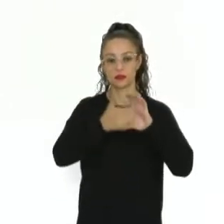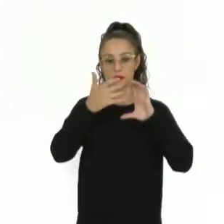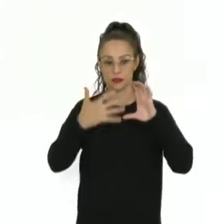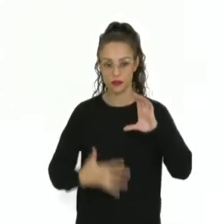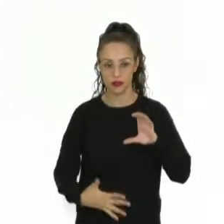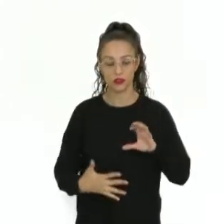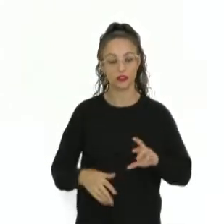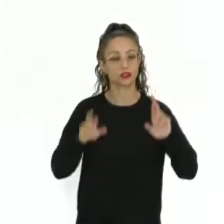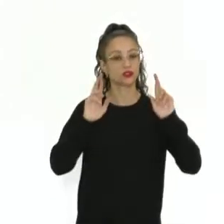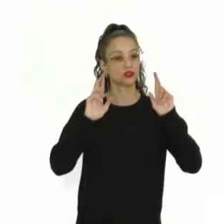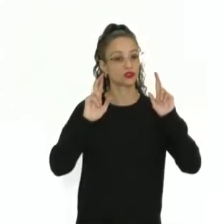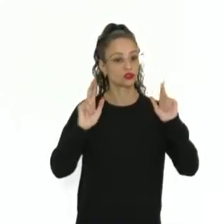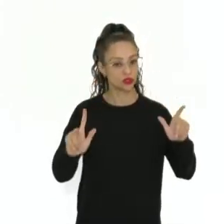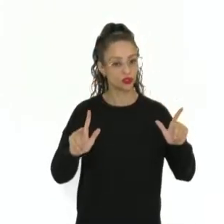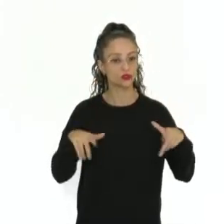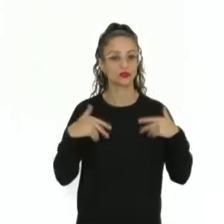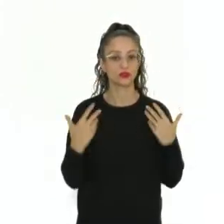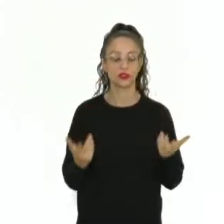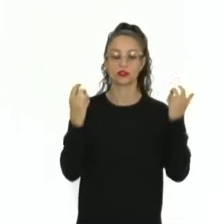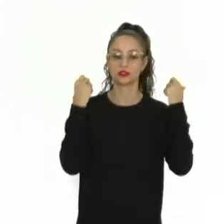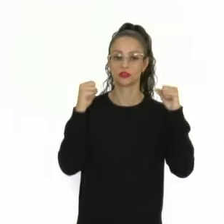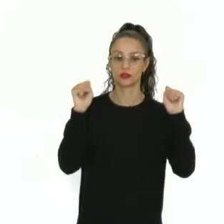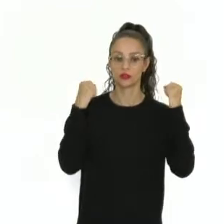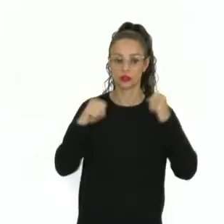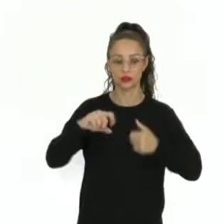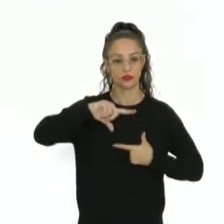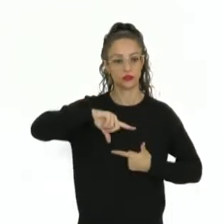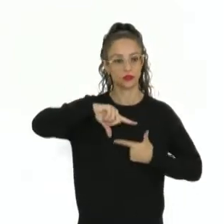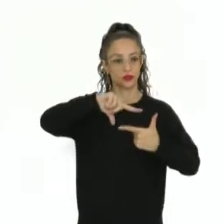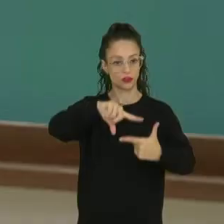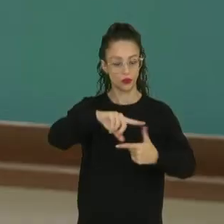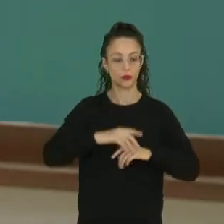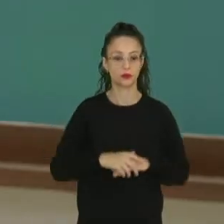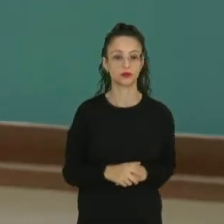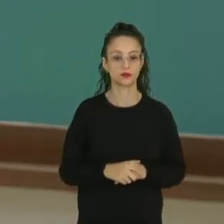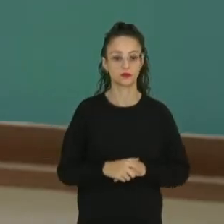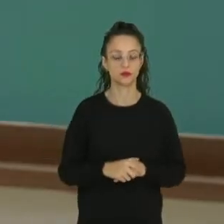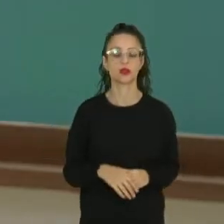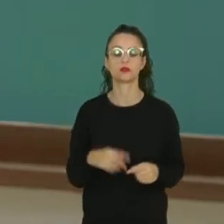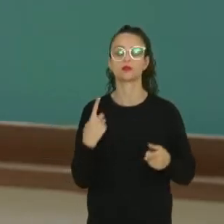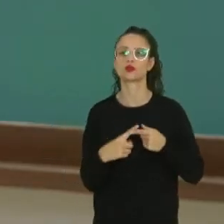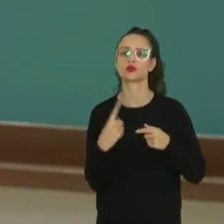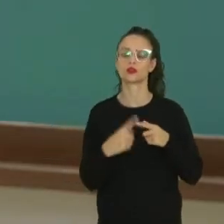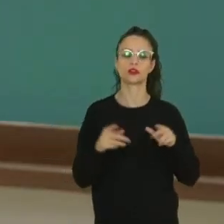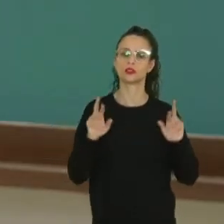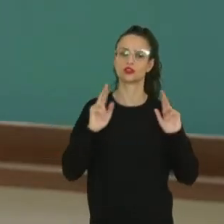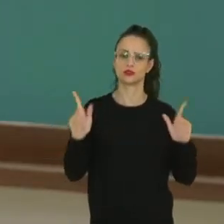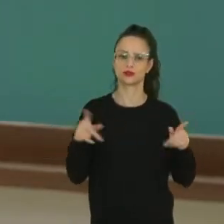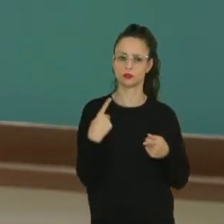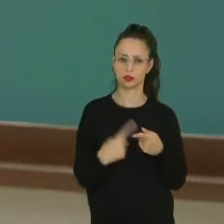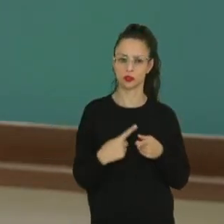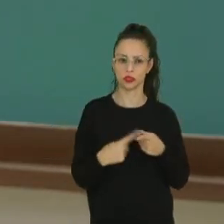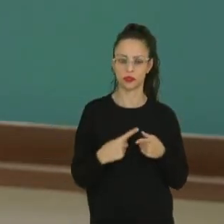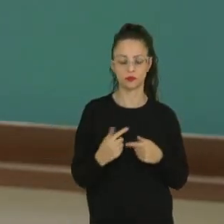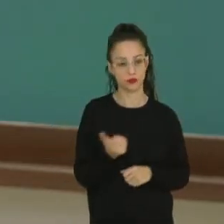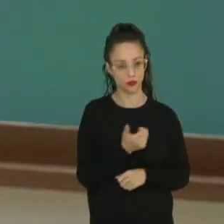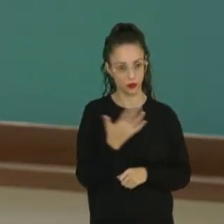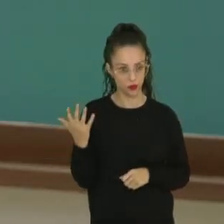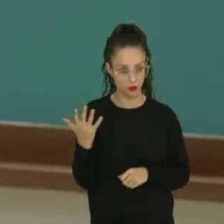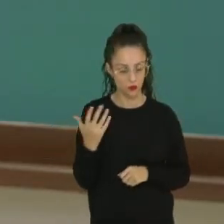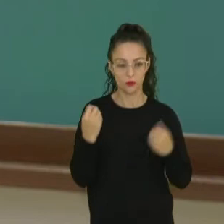características diferentes da ginástica tradicional. E por que diferente? Porque em algumas